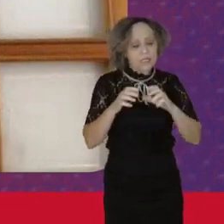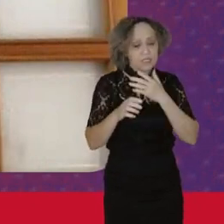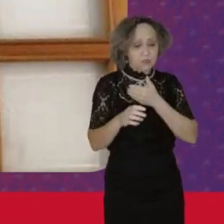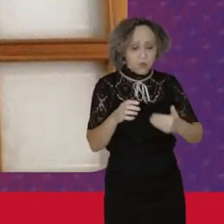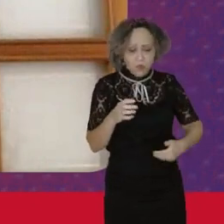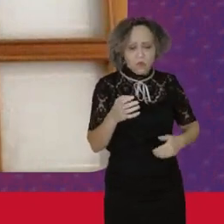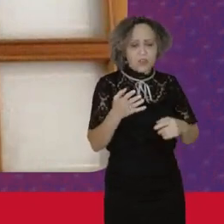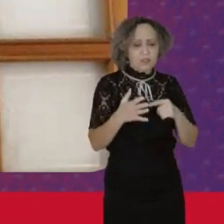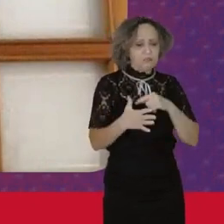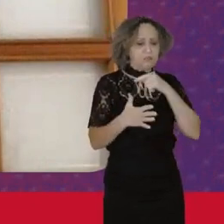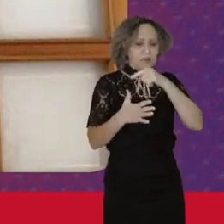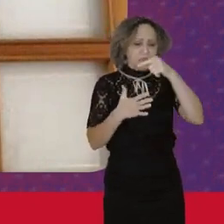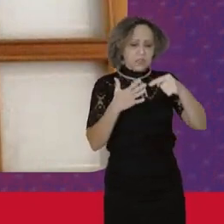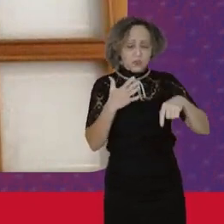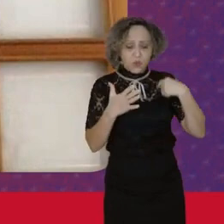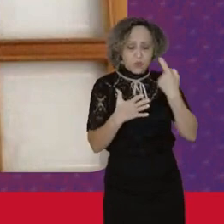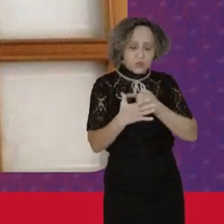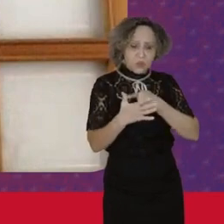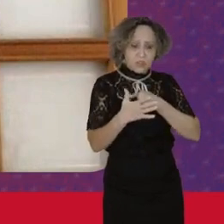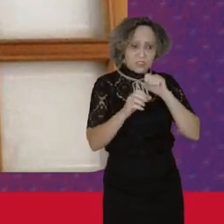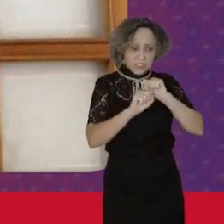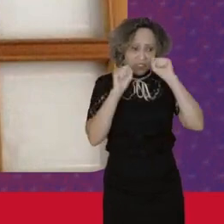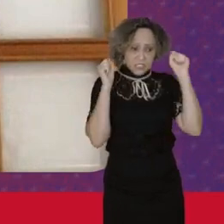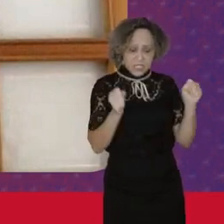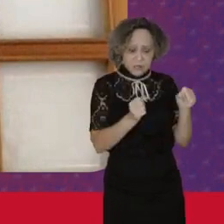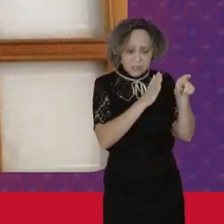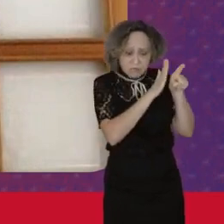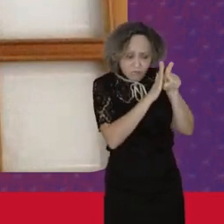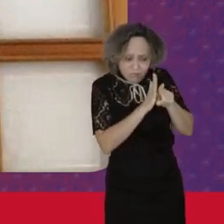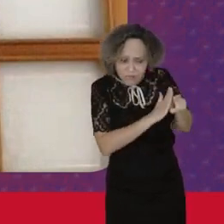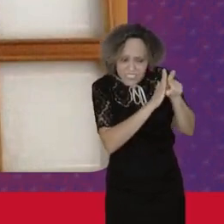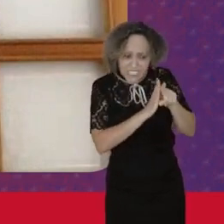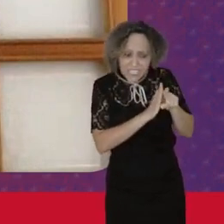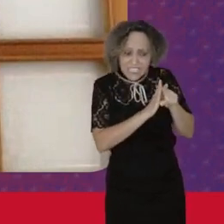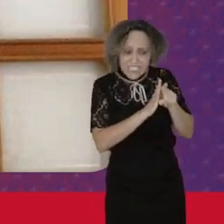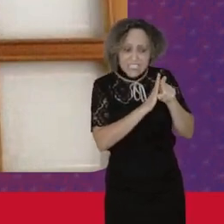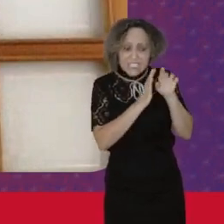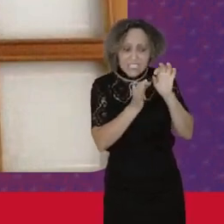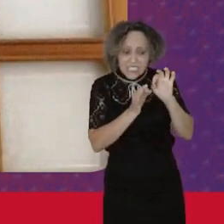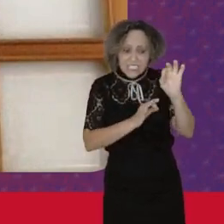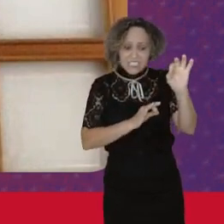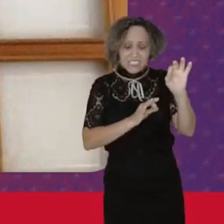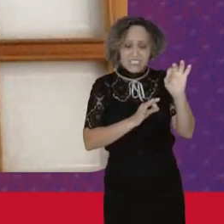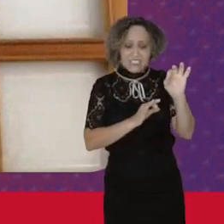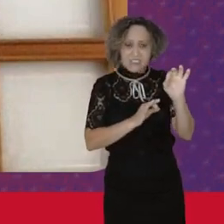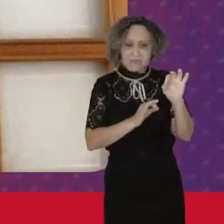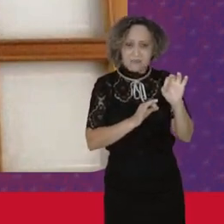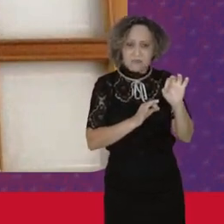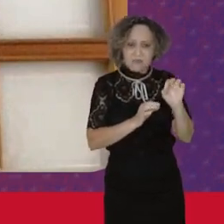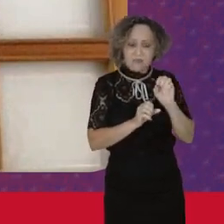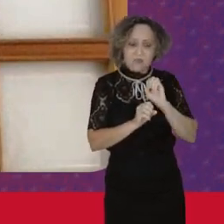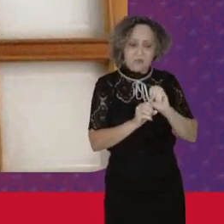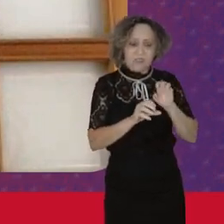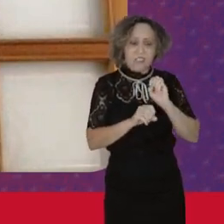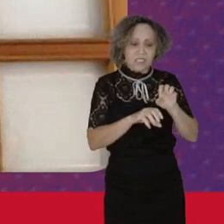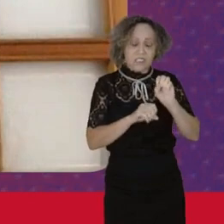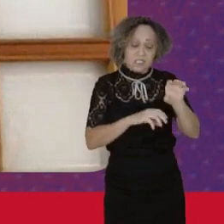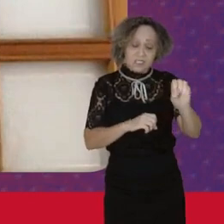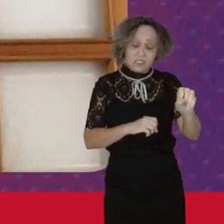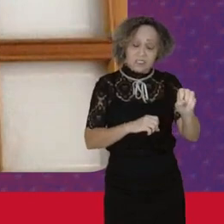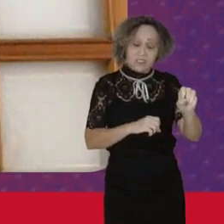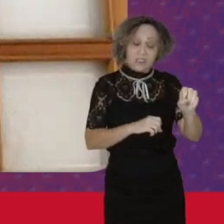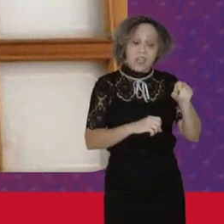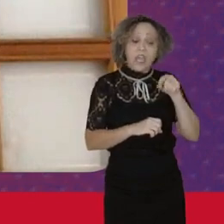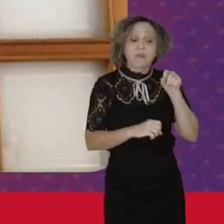nosso sistema de pesquisa e extensão tem que estar voltado para esse modelo produtivo, que é o modelo que garante a vida,